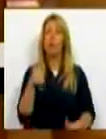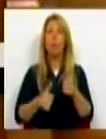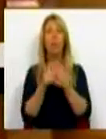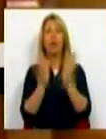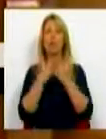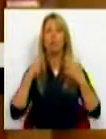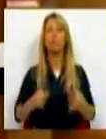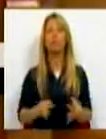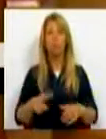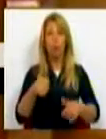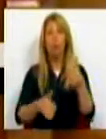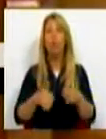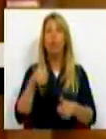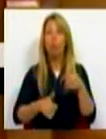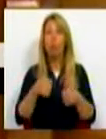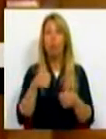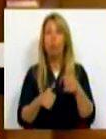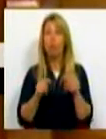todos.